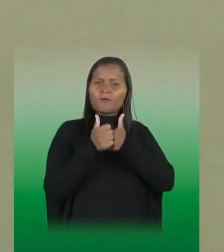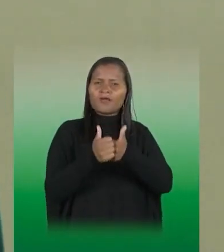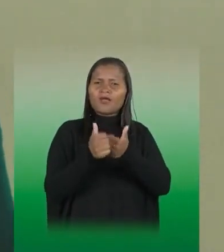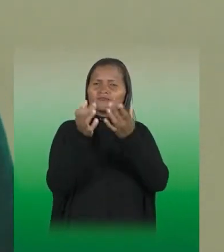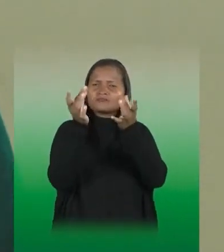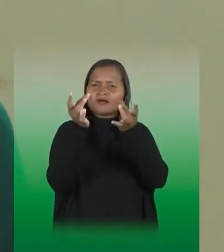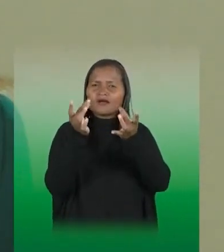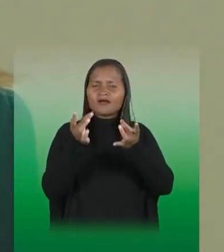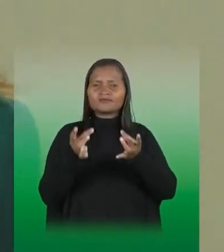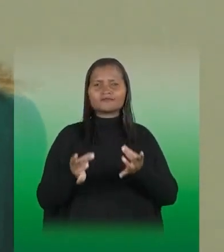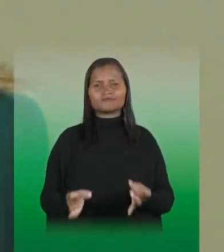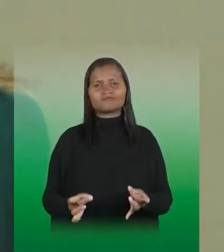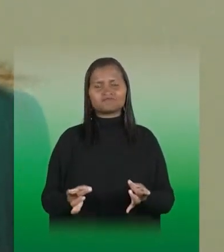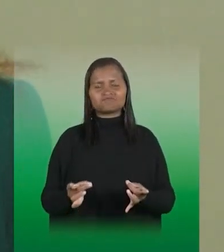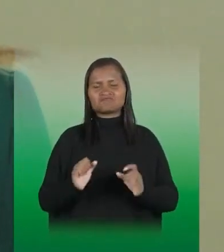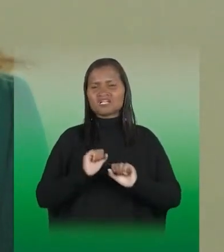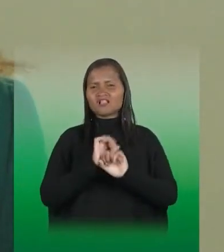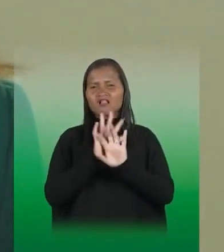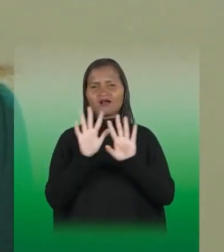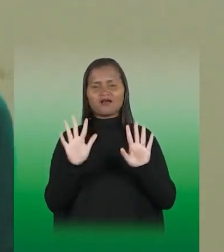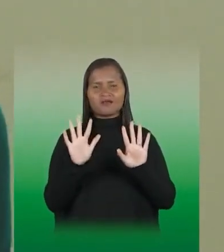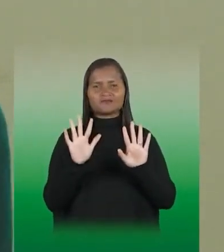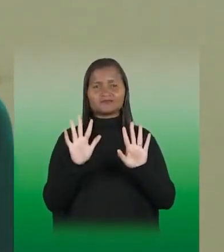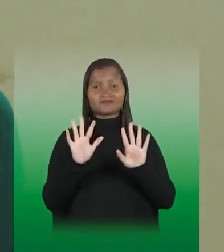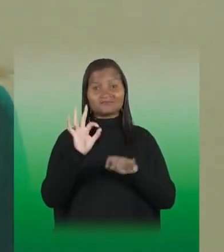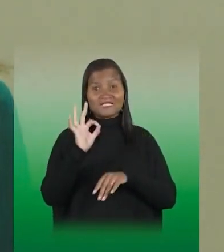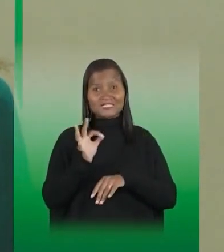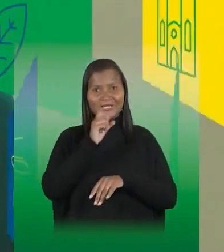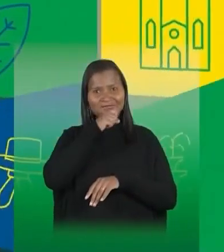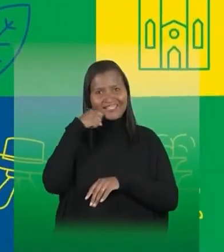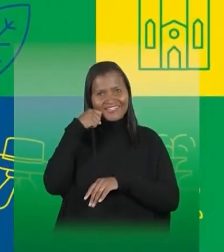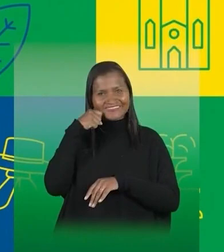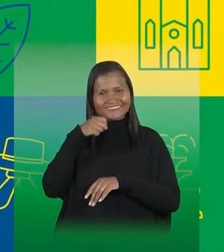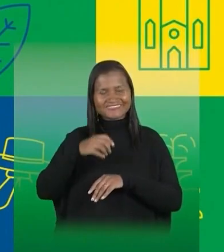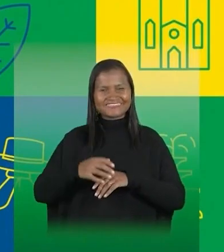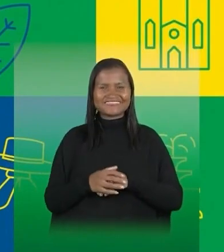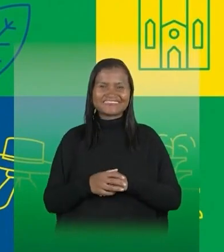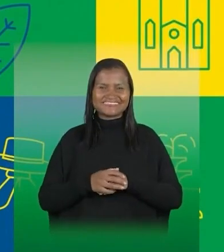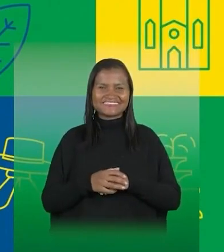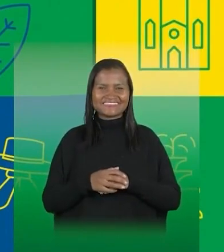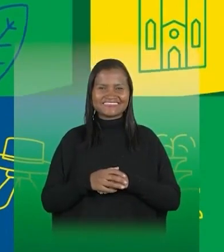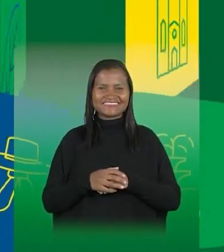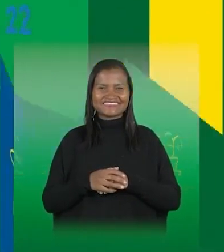cada detalhe com total clareza. Certo, Sérgio?